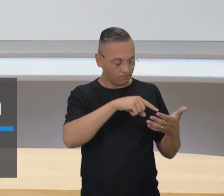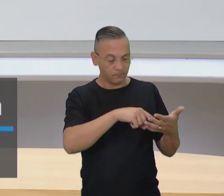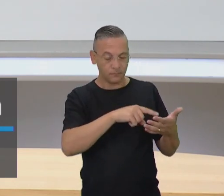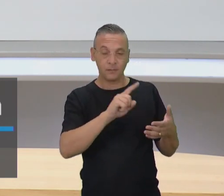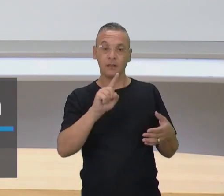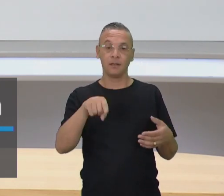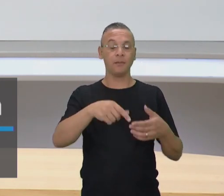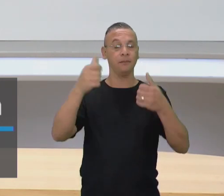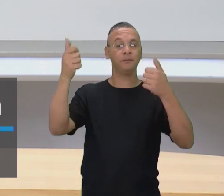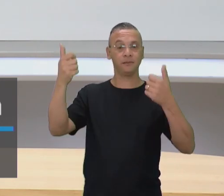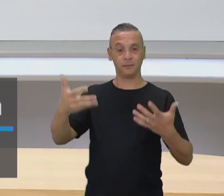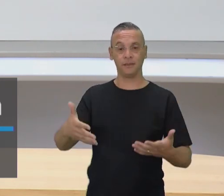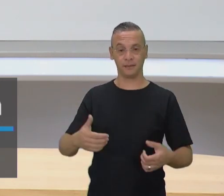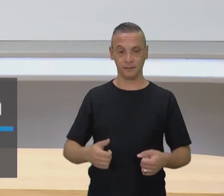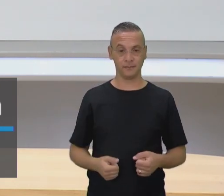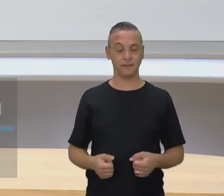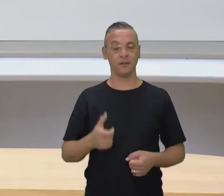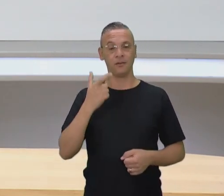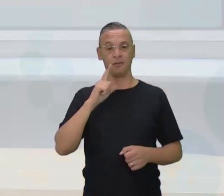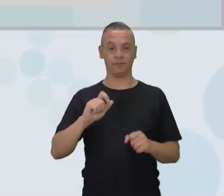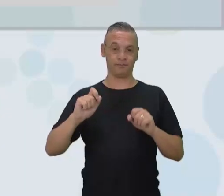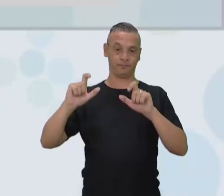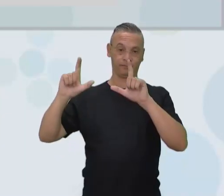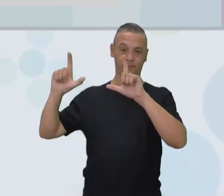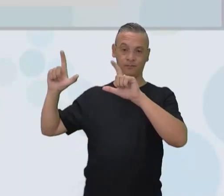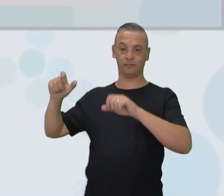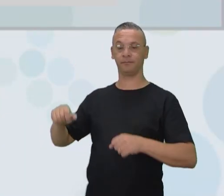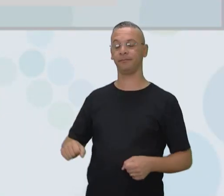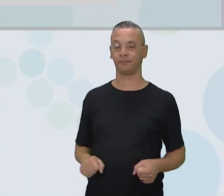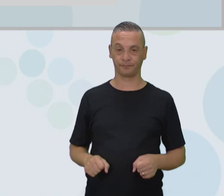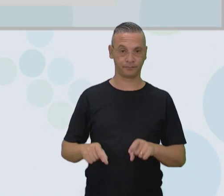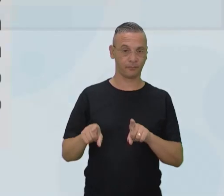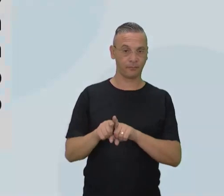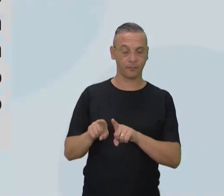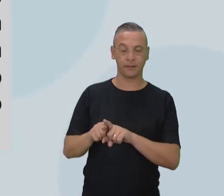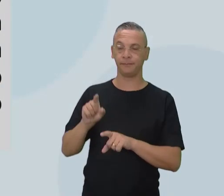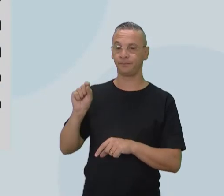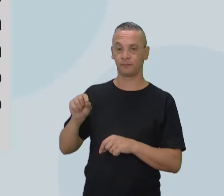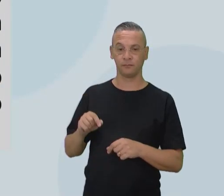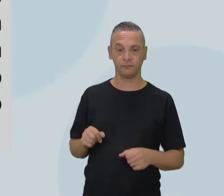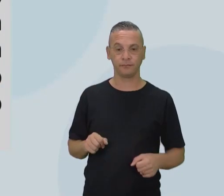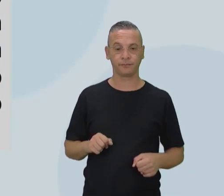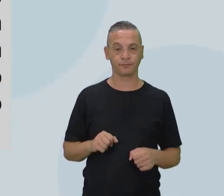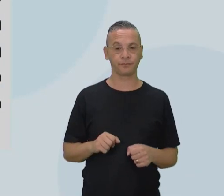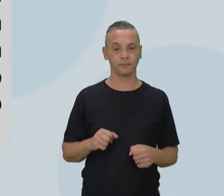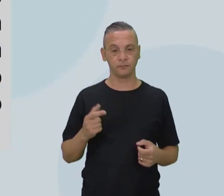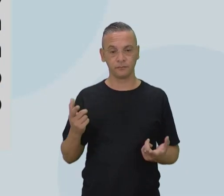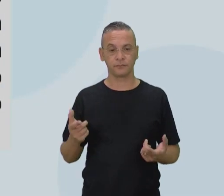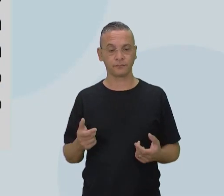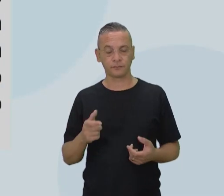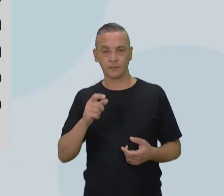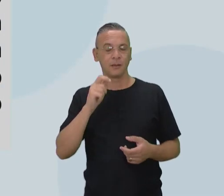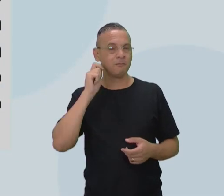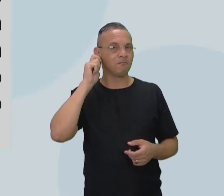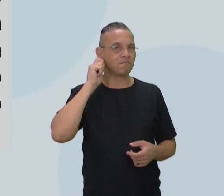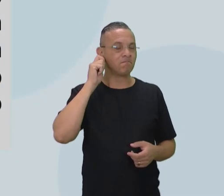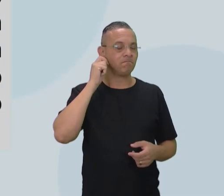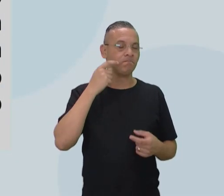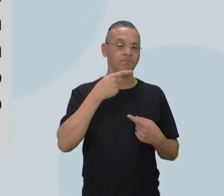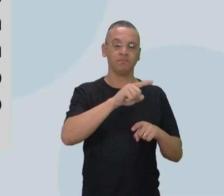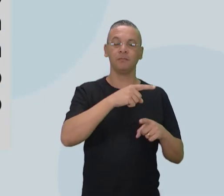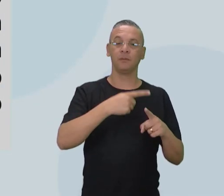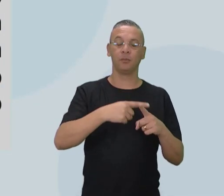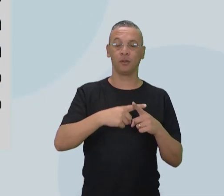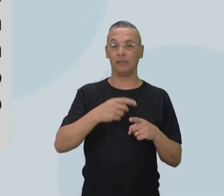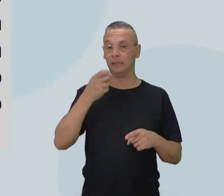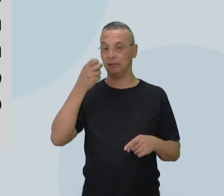citar nesse sentido, tá? Voltando para a tela, ele coloca, ó, defensor dos agrotóxicos, ele vai puxar a orelha, porque ele acha que